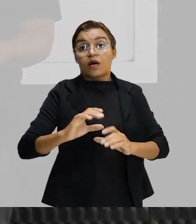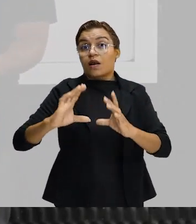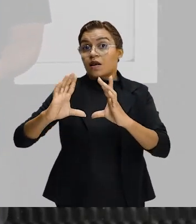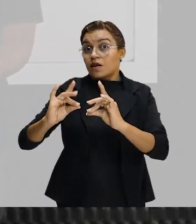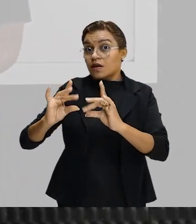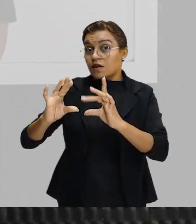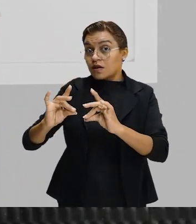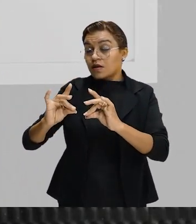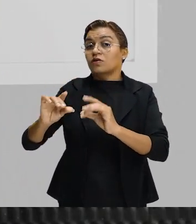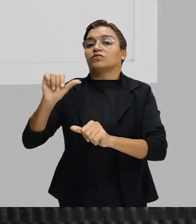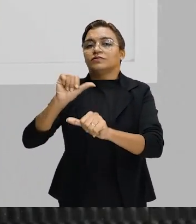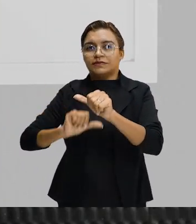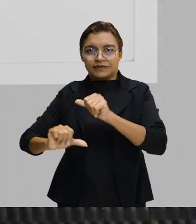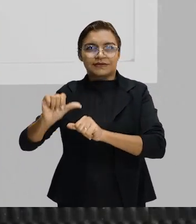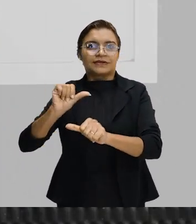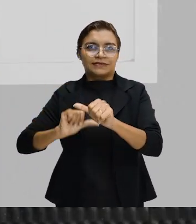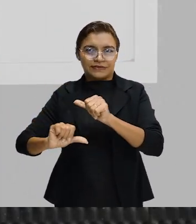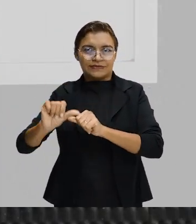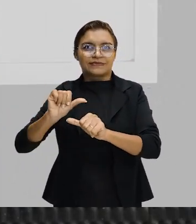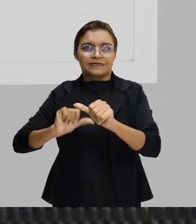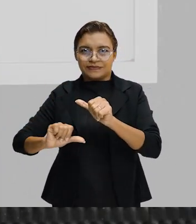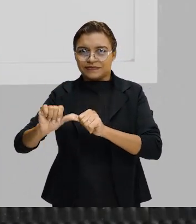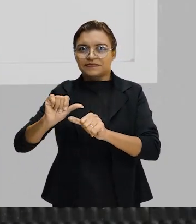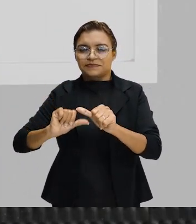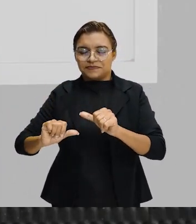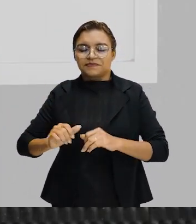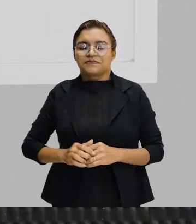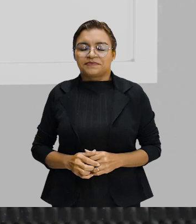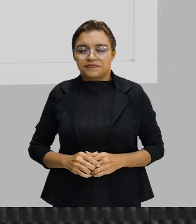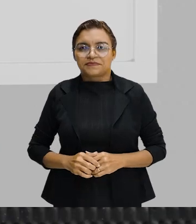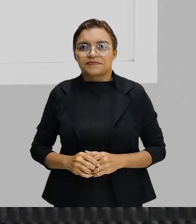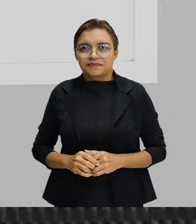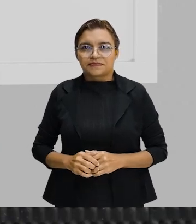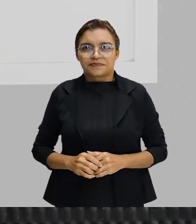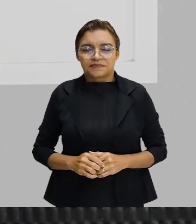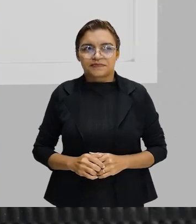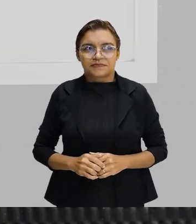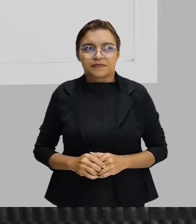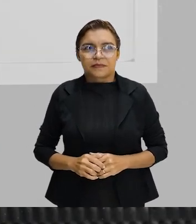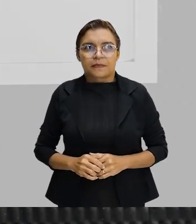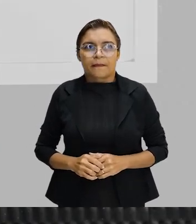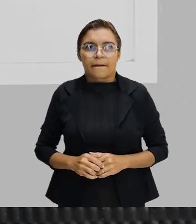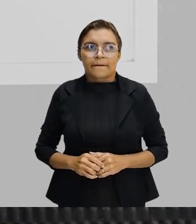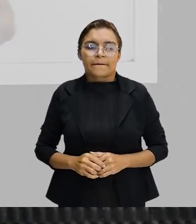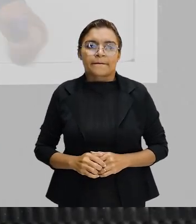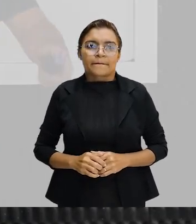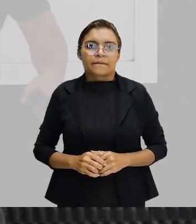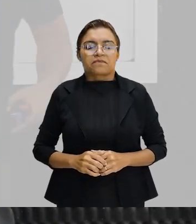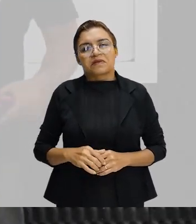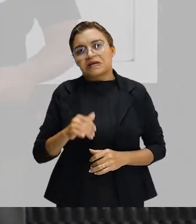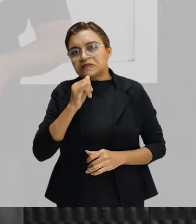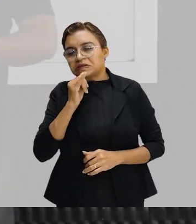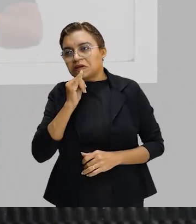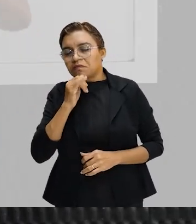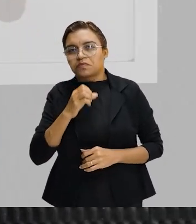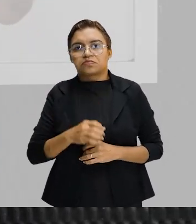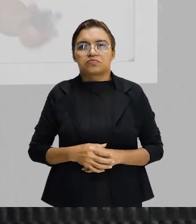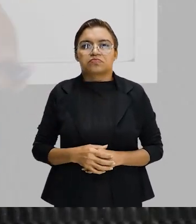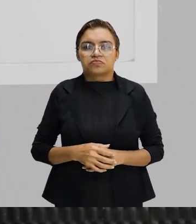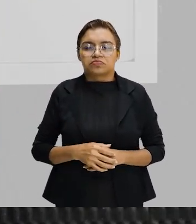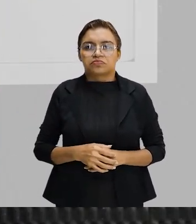sofre deformações. Tá ok? O líquido ele sofre deformações. Certo? Seja por arrastamento, seja